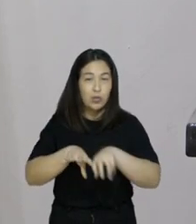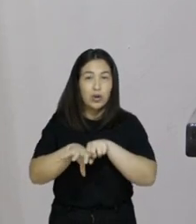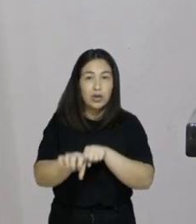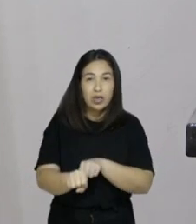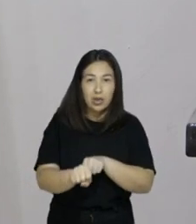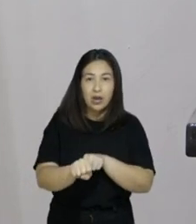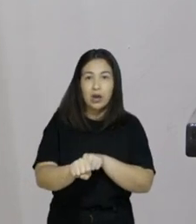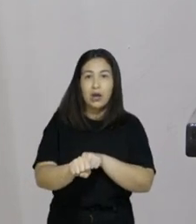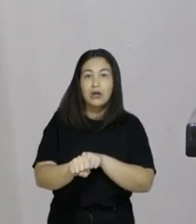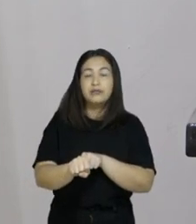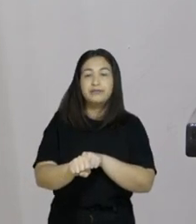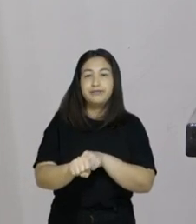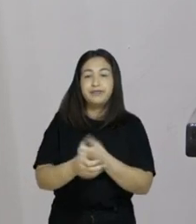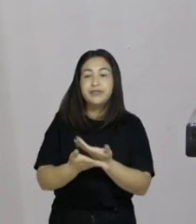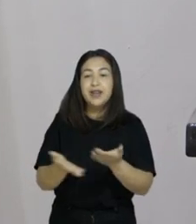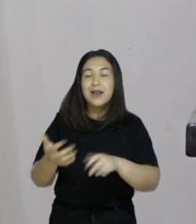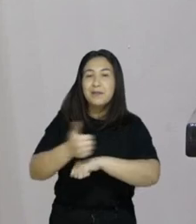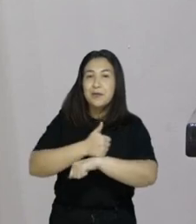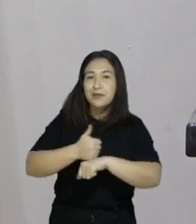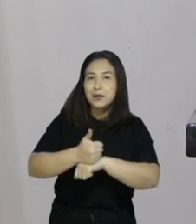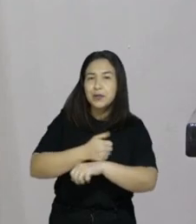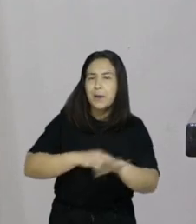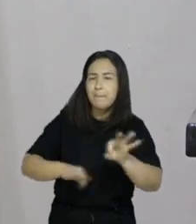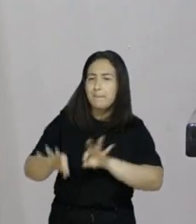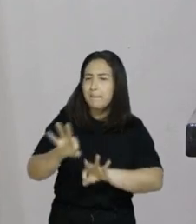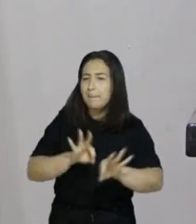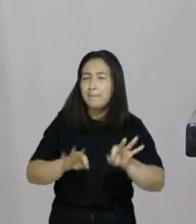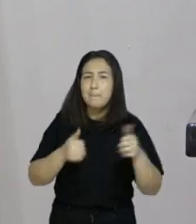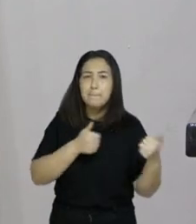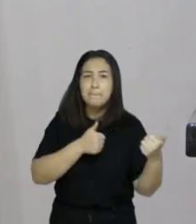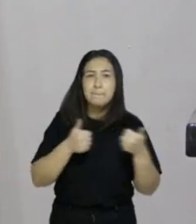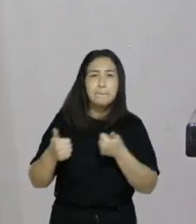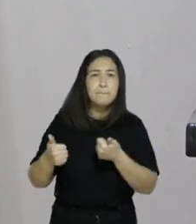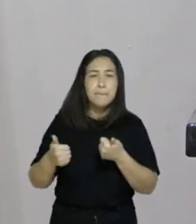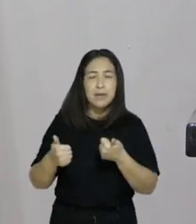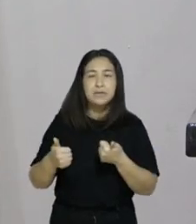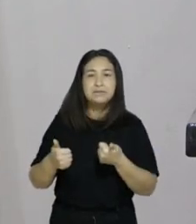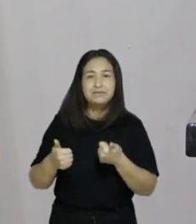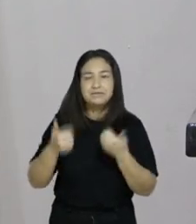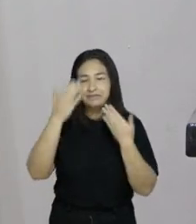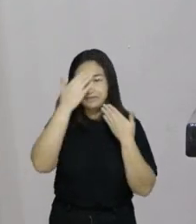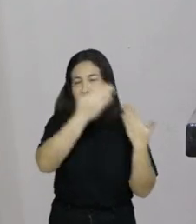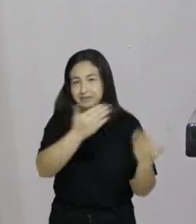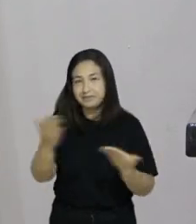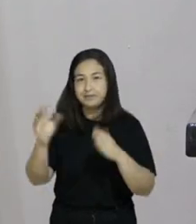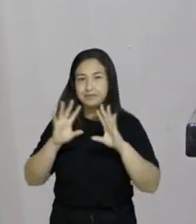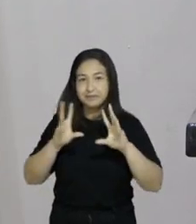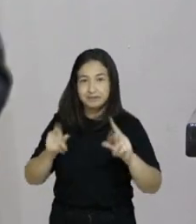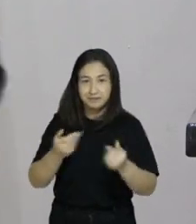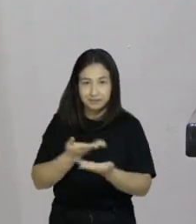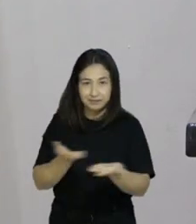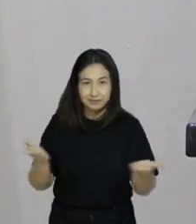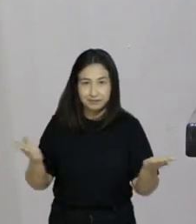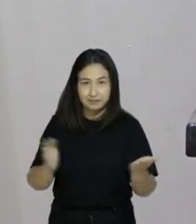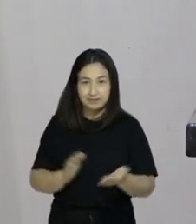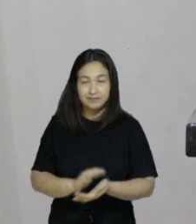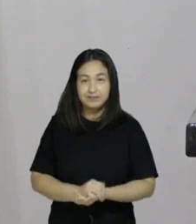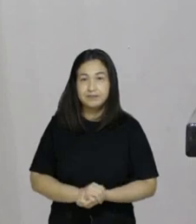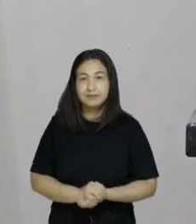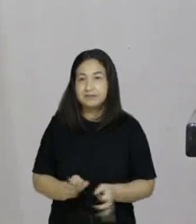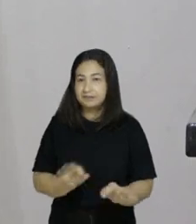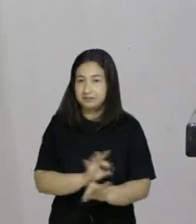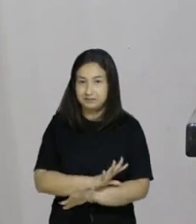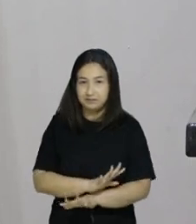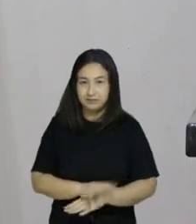profissionais melhores preparados e mais motivados. Muito obrigado, senhores deputados, senhoras deputadas. Seria isso, senhor